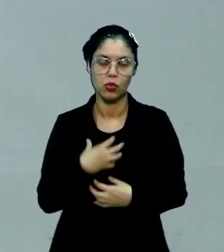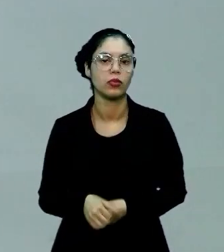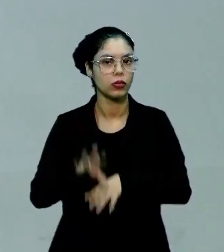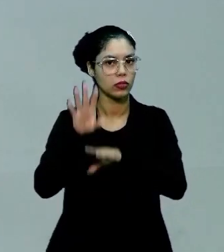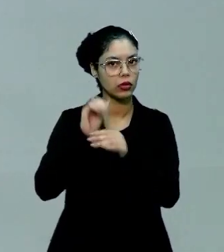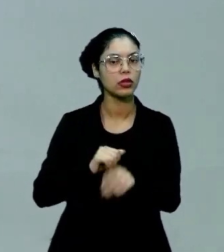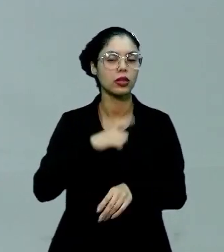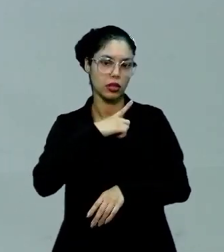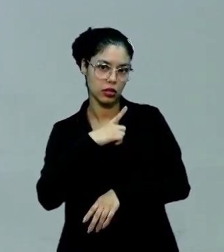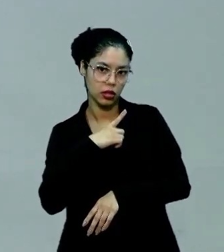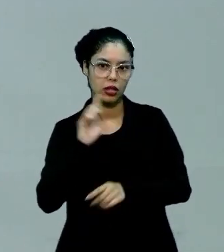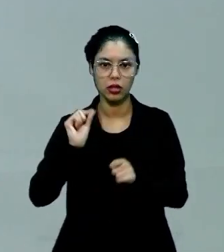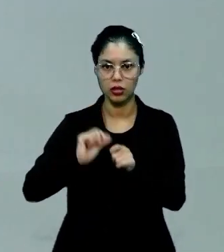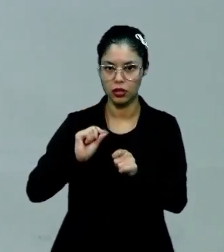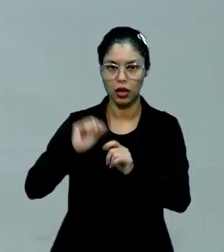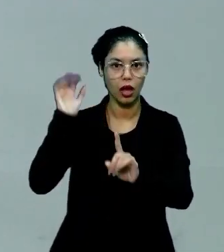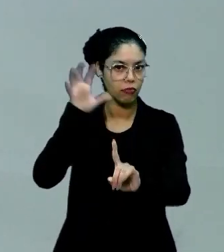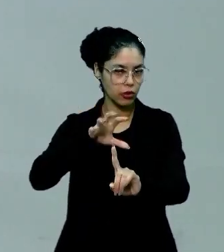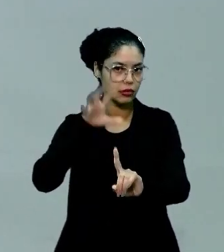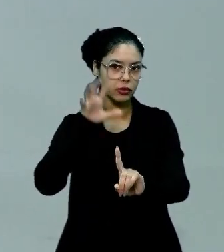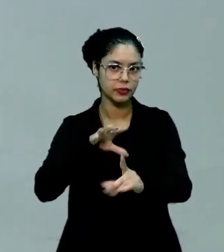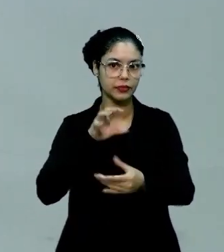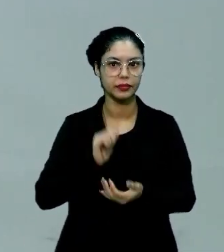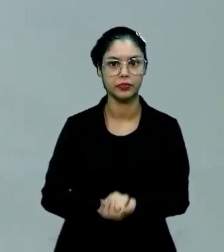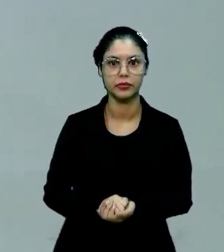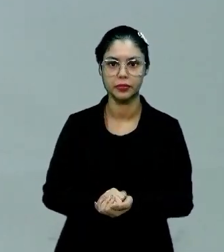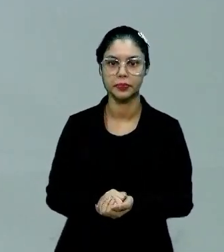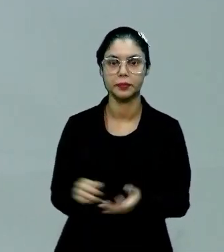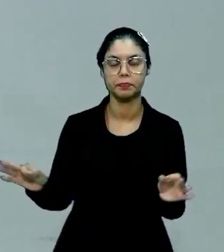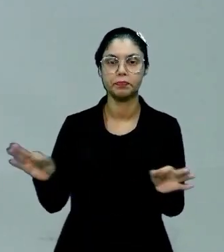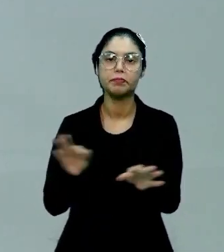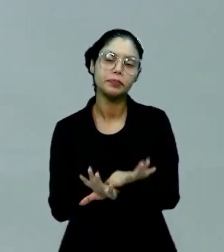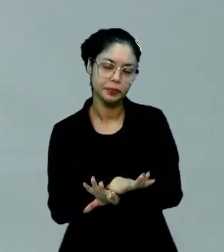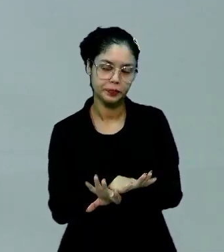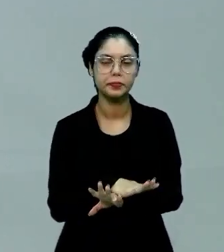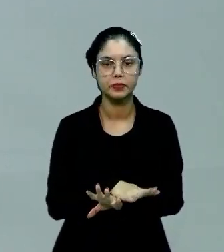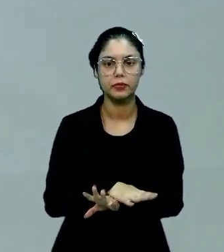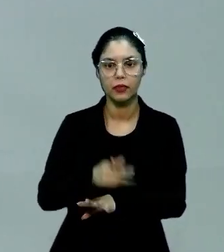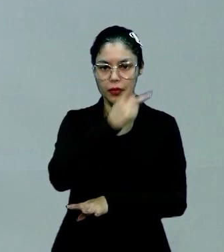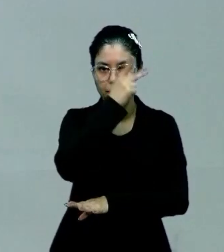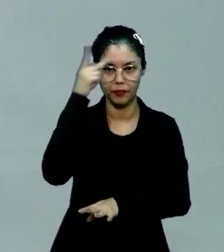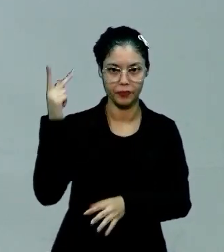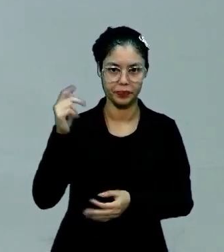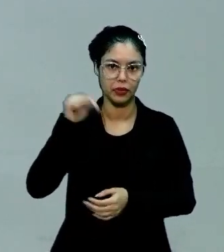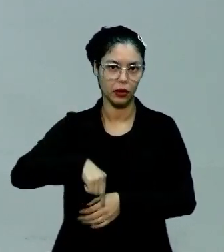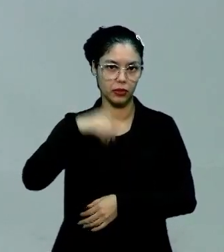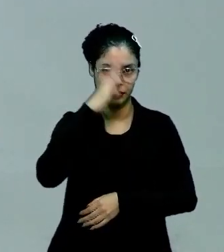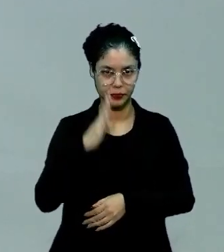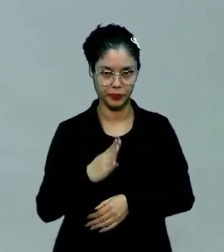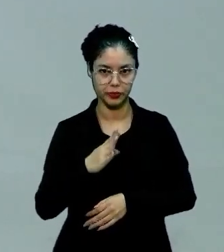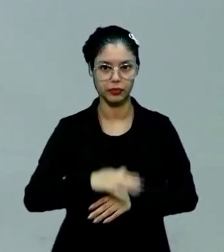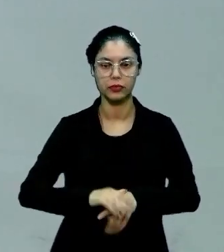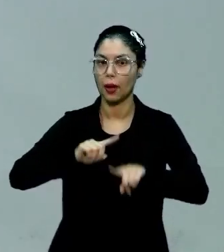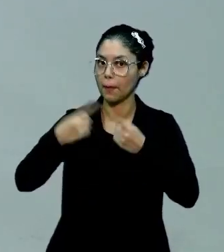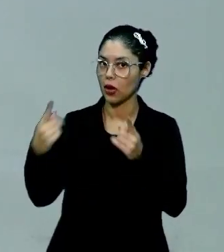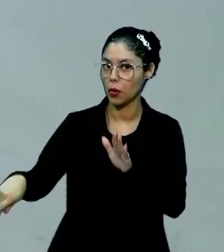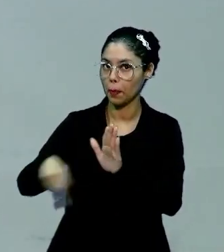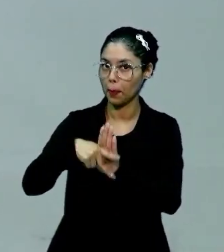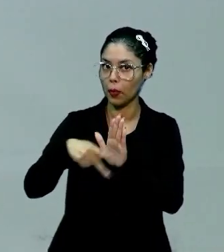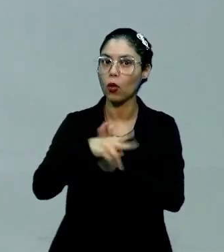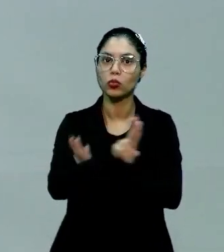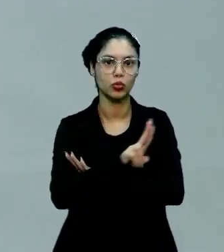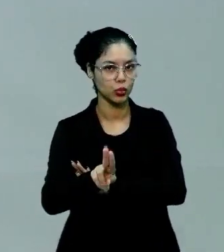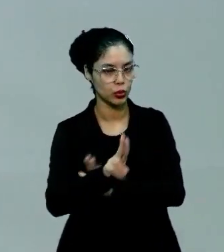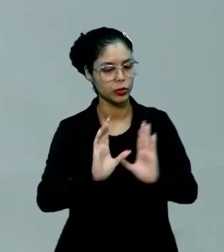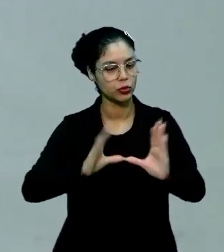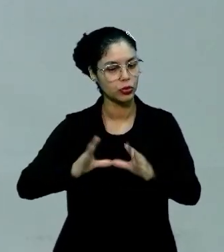que foi influenciado, né, e acabou influenciando as pessoas aqui no Brasil, mas não necessariamente o nome